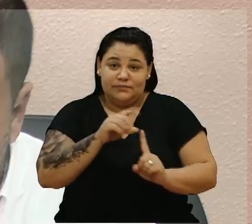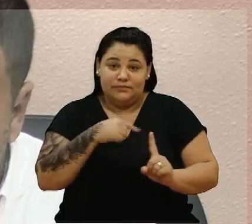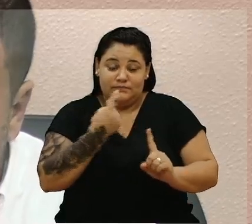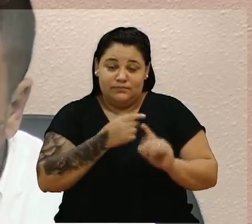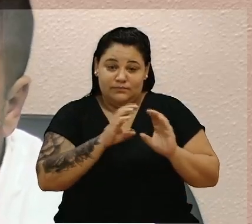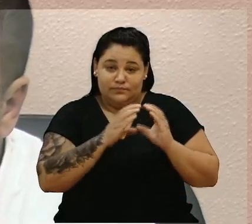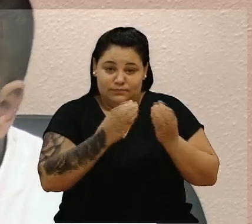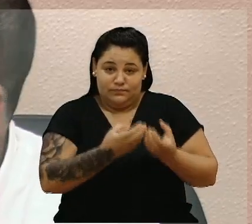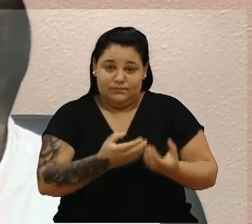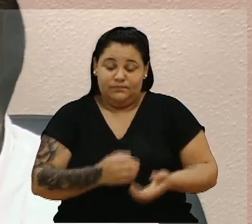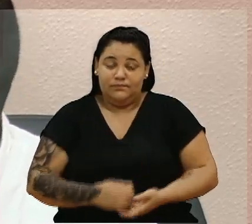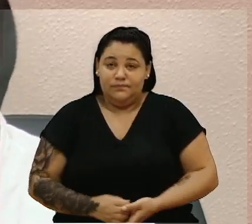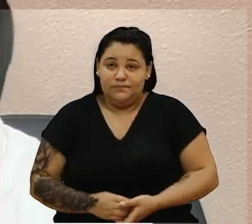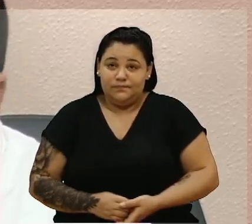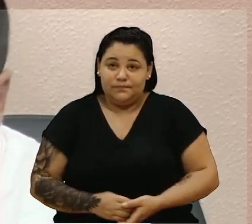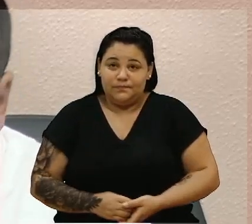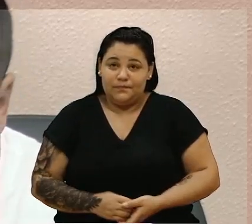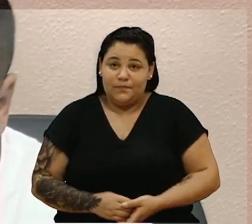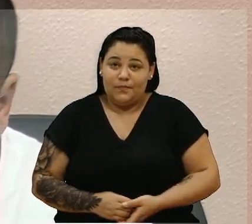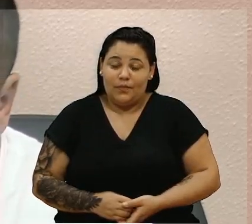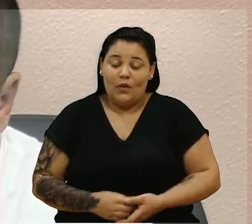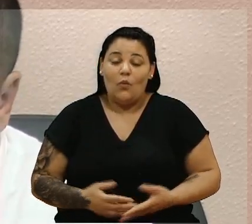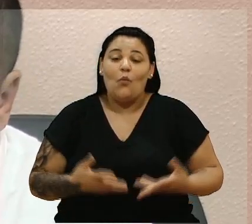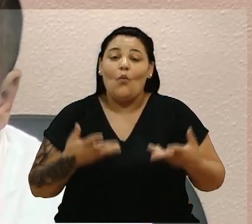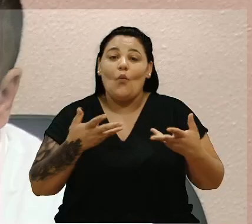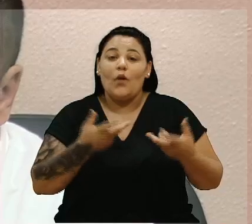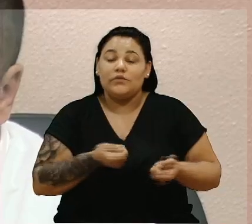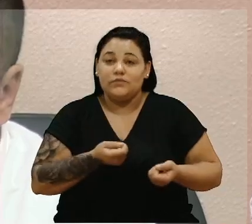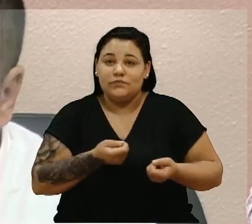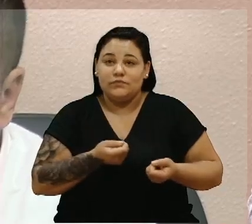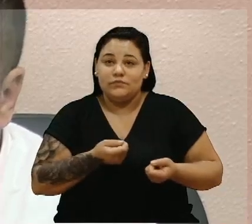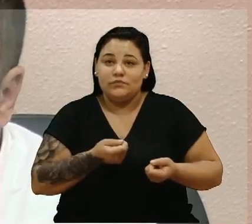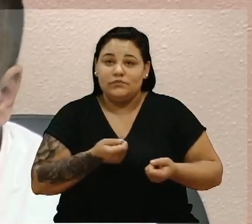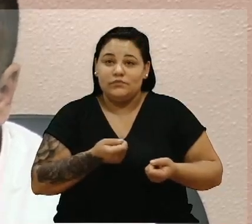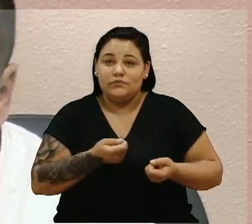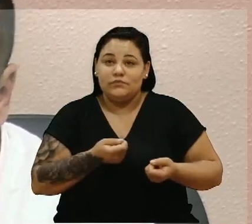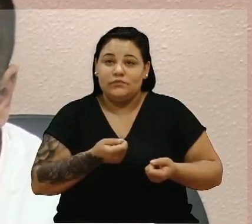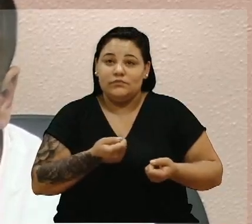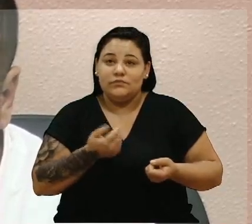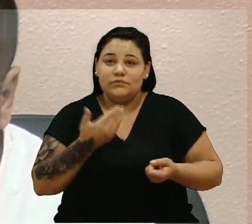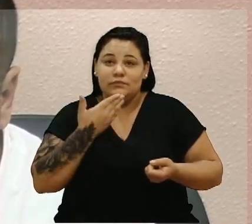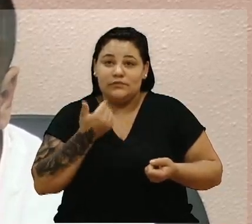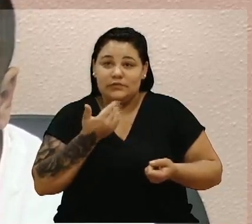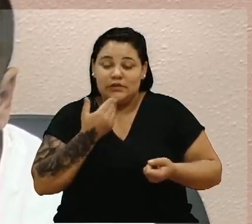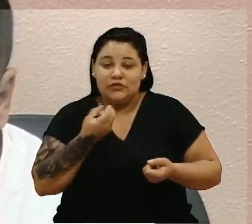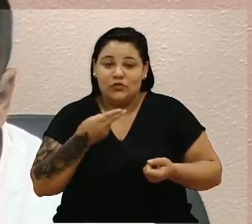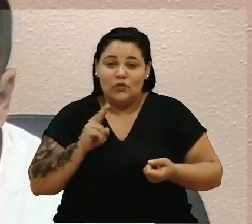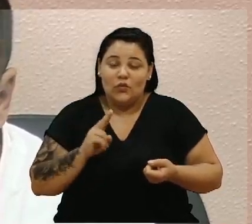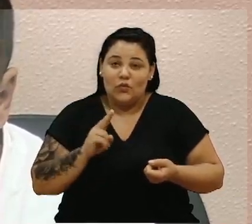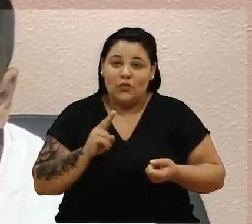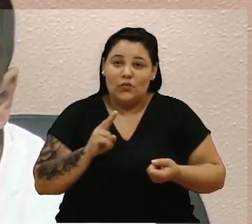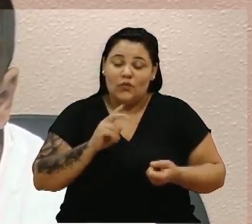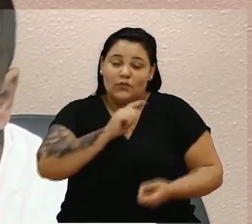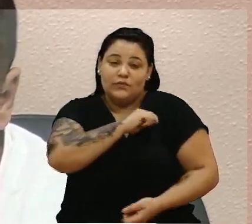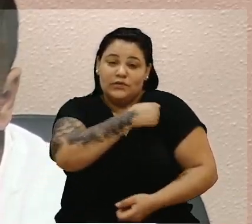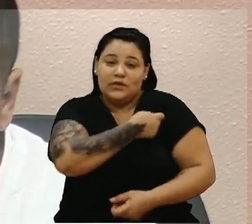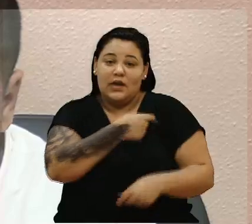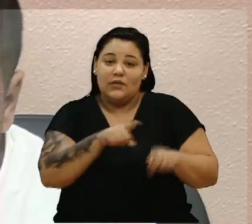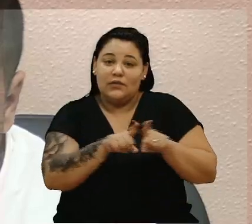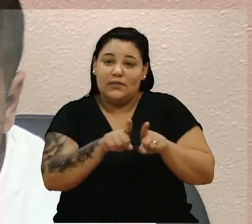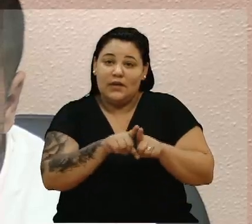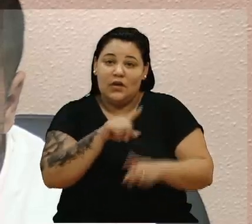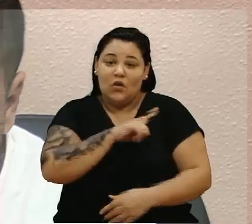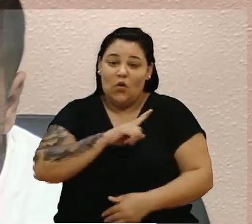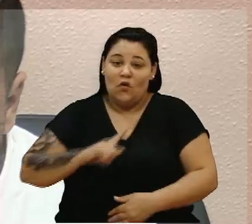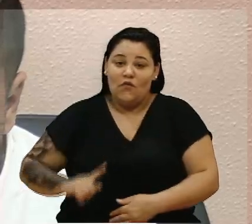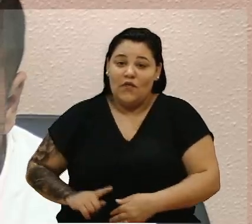comunidade. Quanto subsídio ou alguns benefícios fiscais, ou de alguma forma os governos